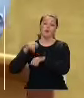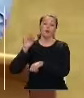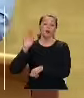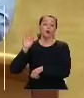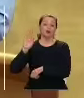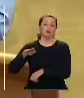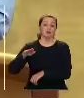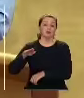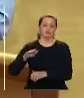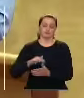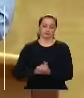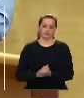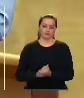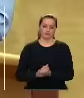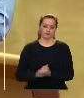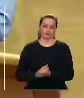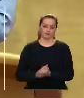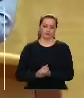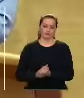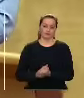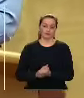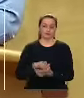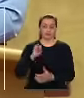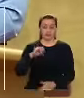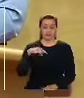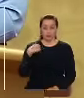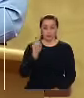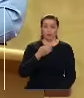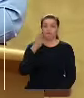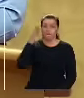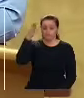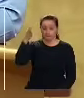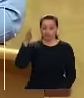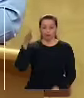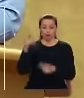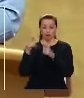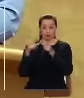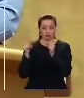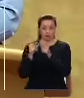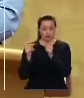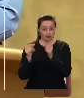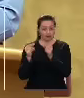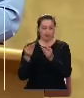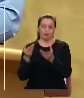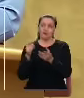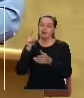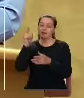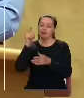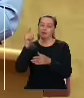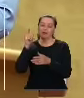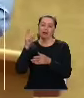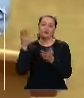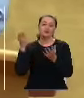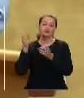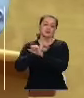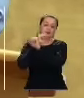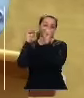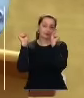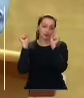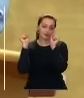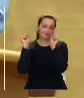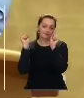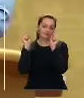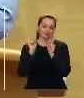a gente for para o Japão, então são 8h53 da manhã. Já são quase 9 horas da manhã, já é dia lá. Então,